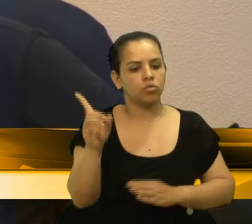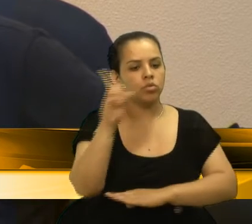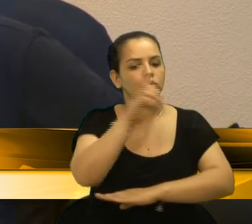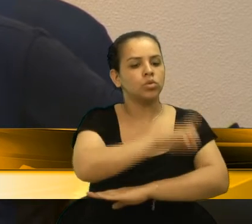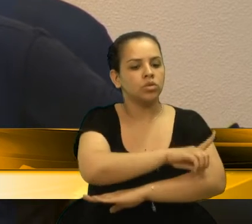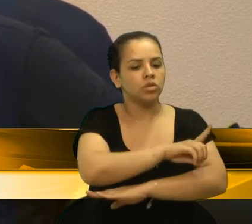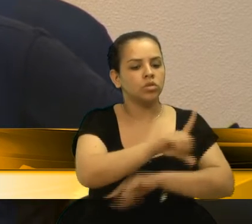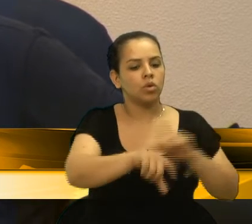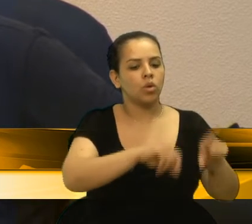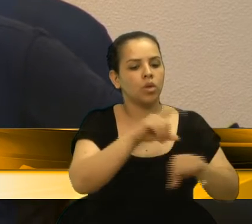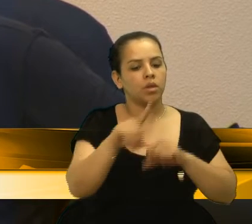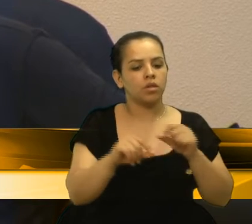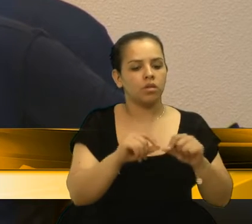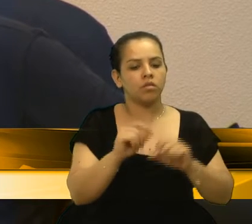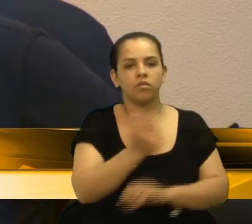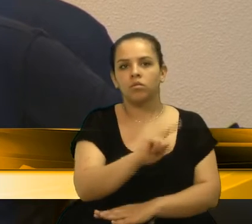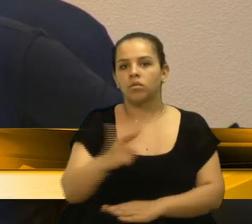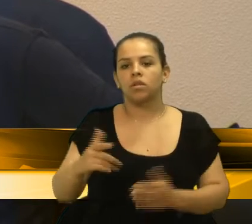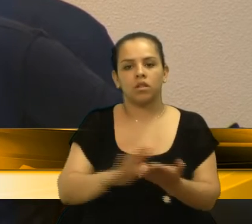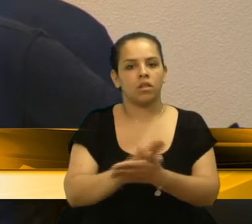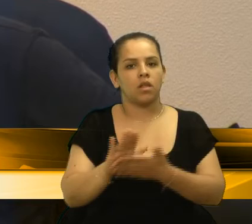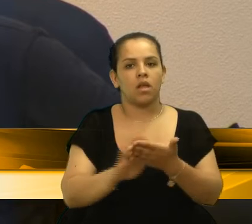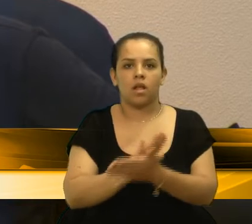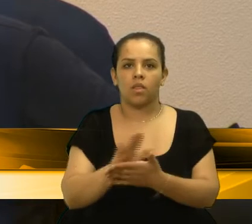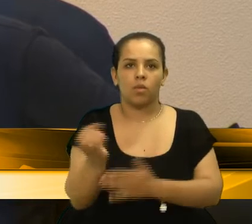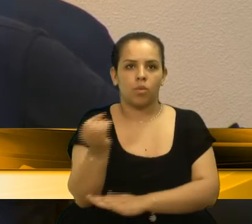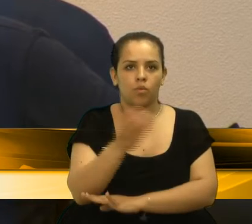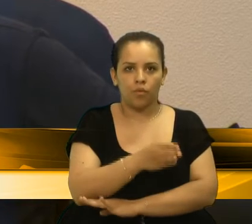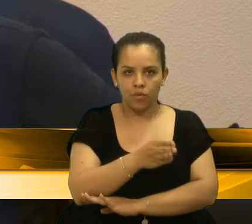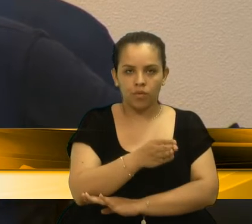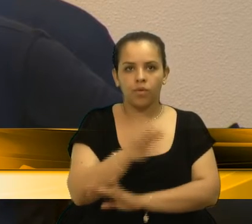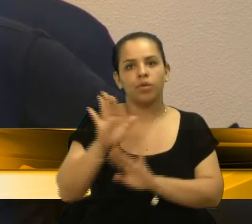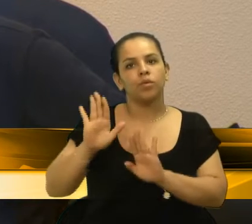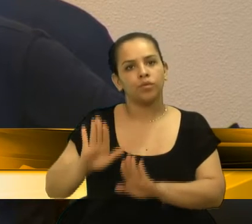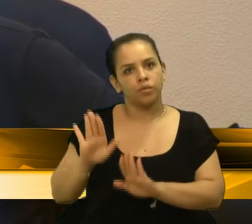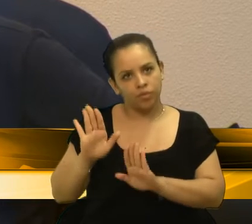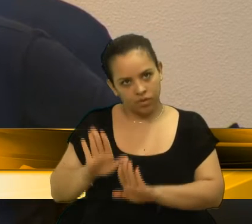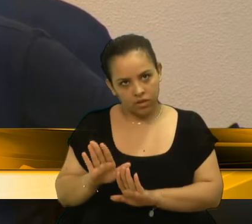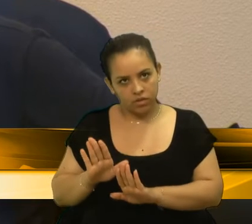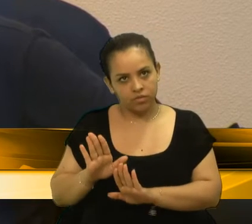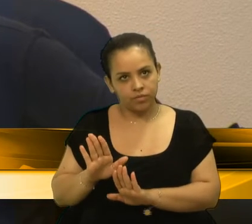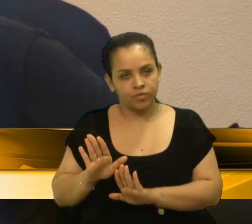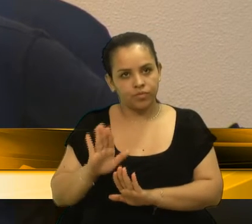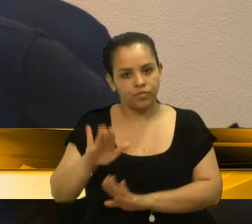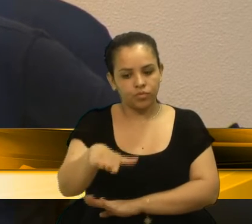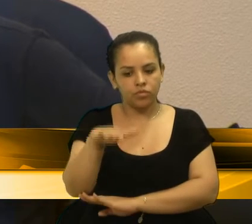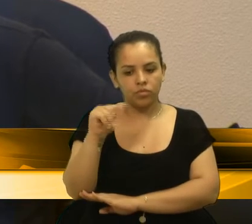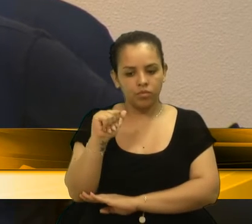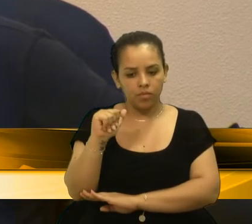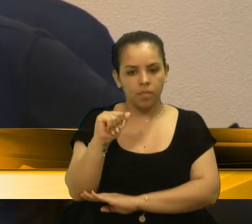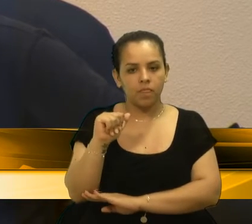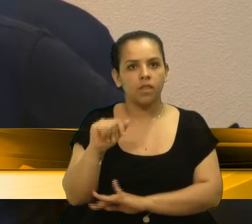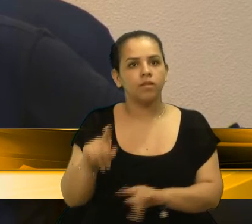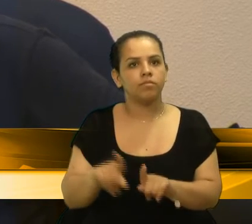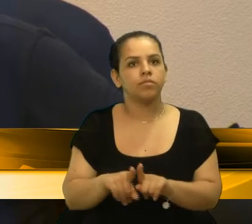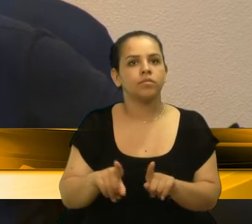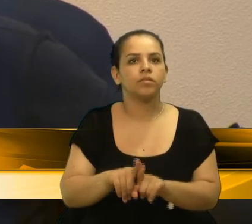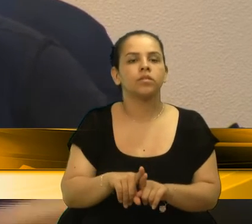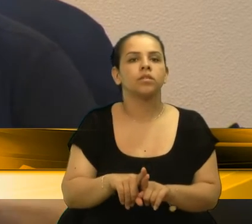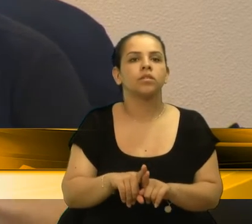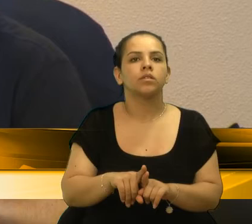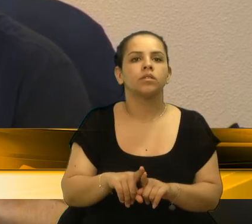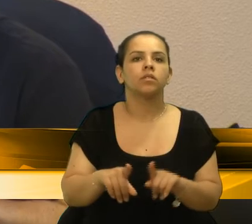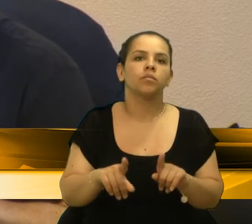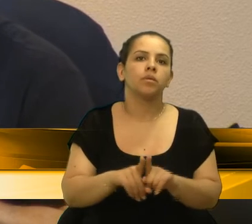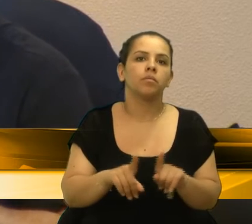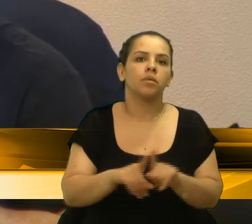pela defesa, sem necessidade de nova notificação. Fica o denunciado desde já intimado desta decisão por meio de sua procuradora, bem